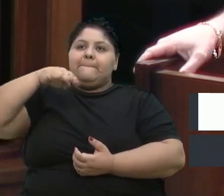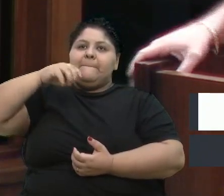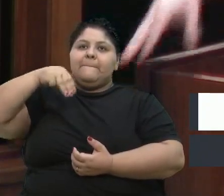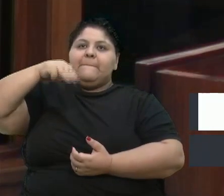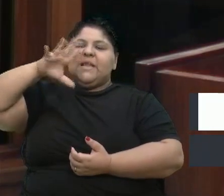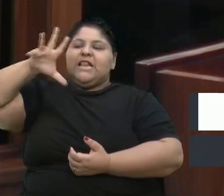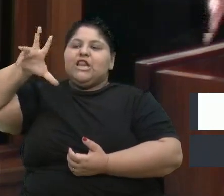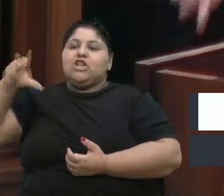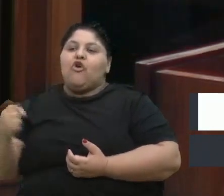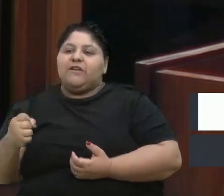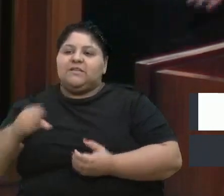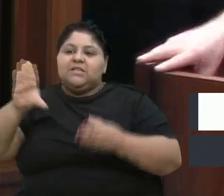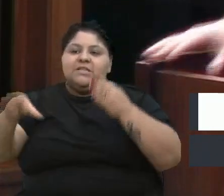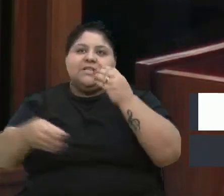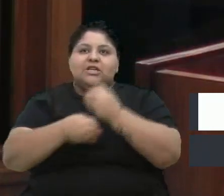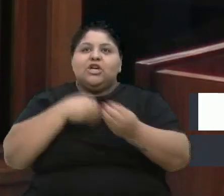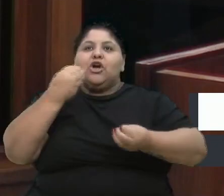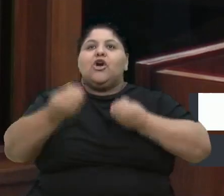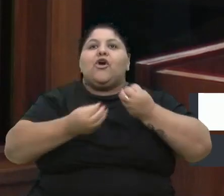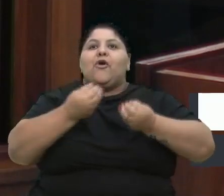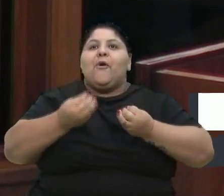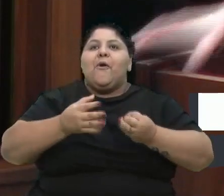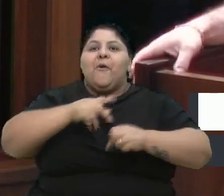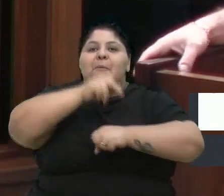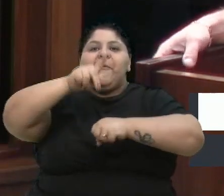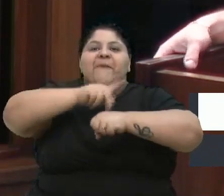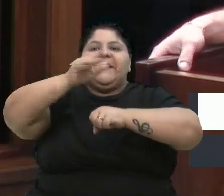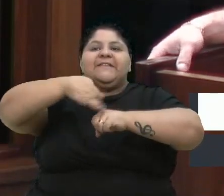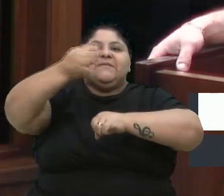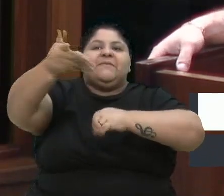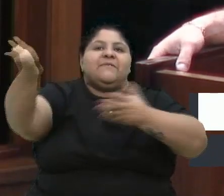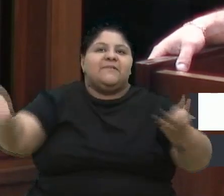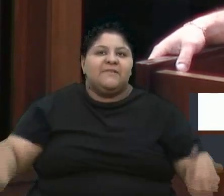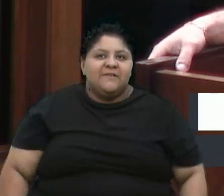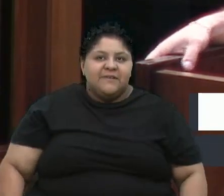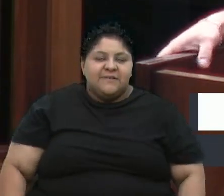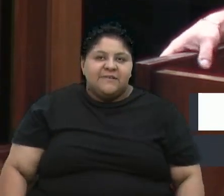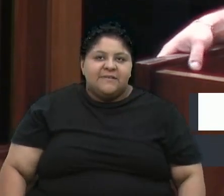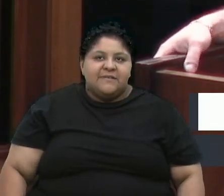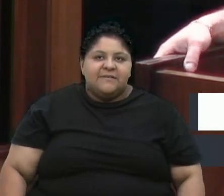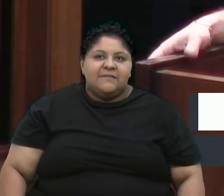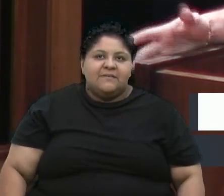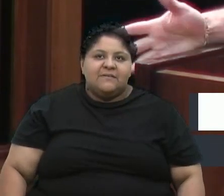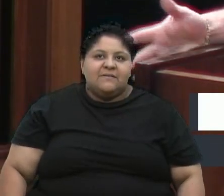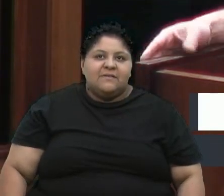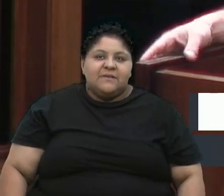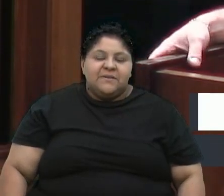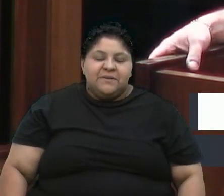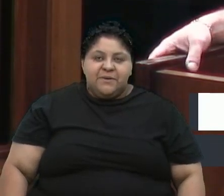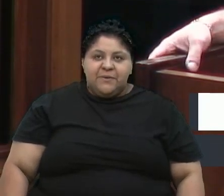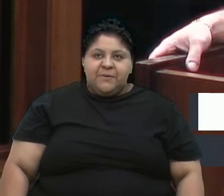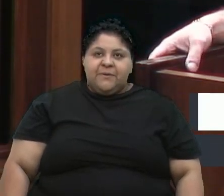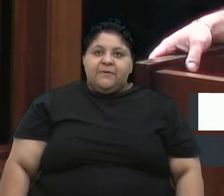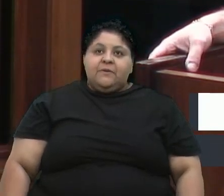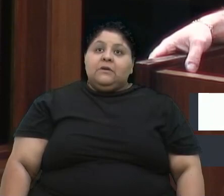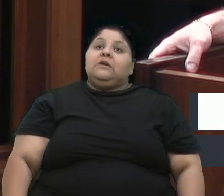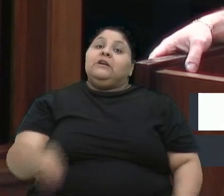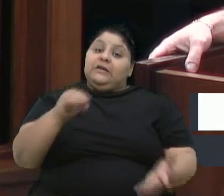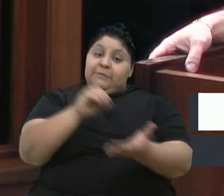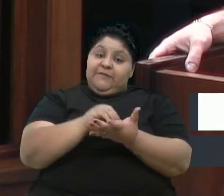Que jeito que o país vai para frente? Não, assim, ó, me faltam